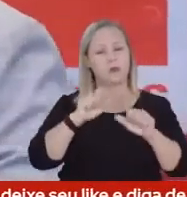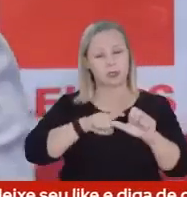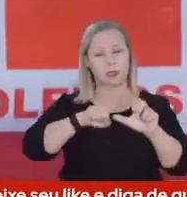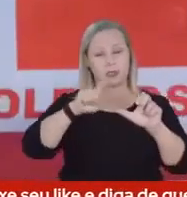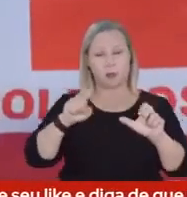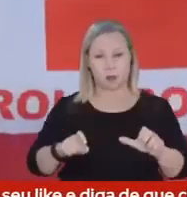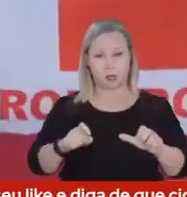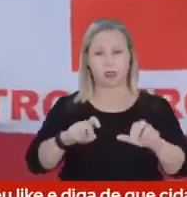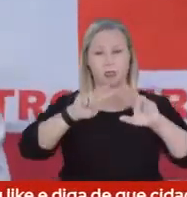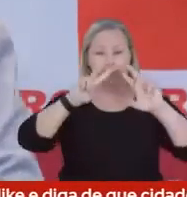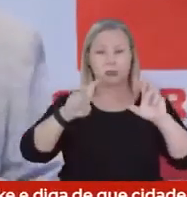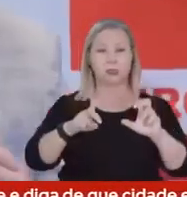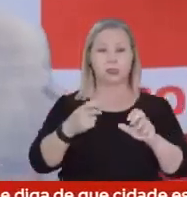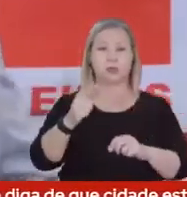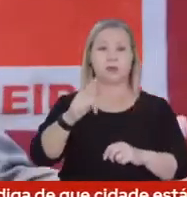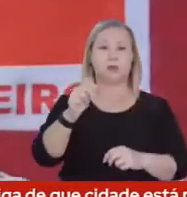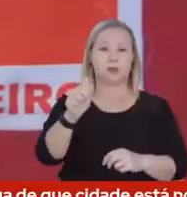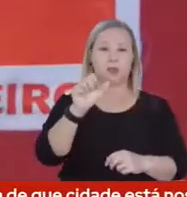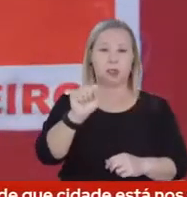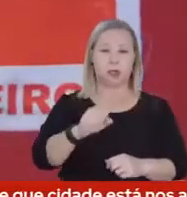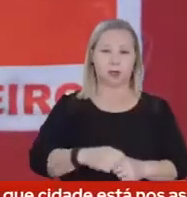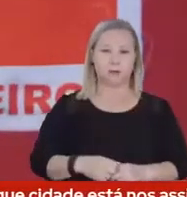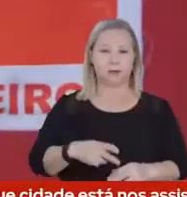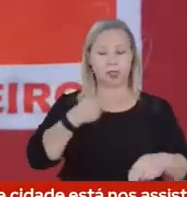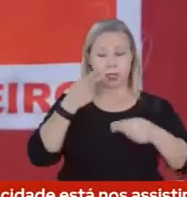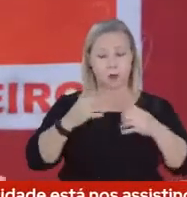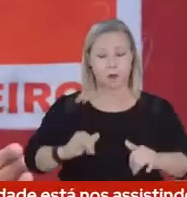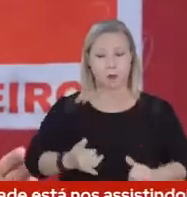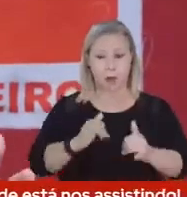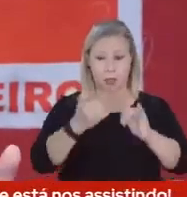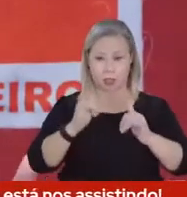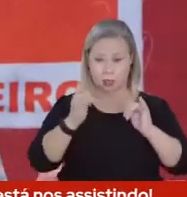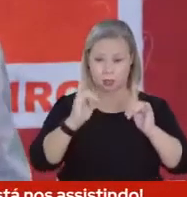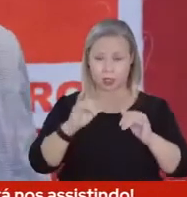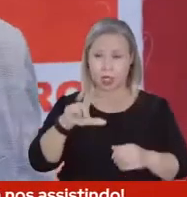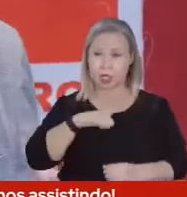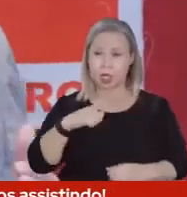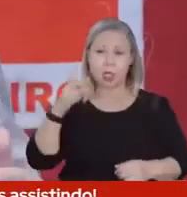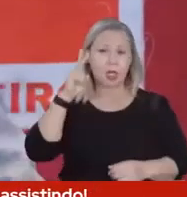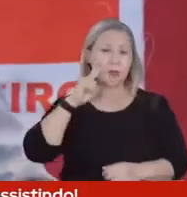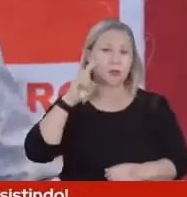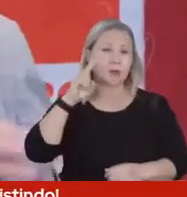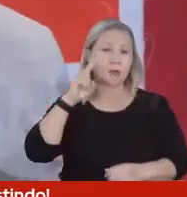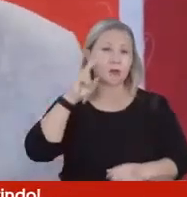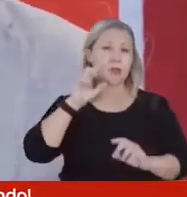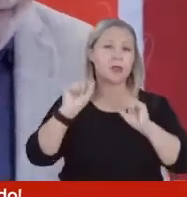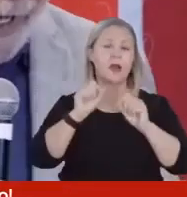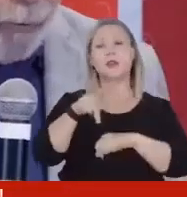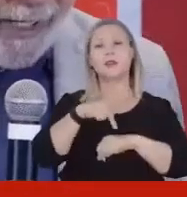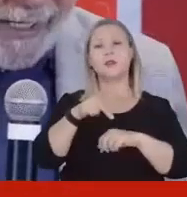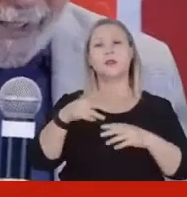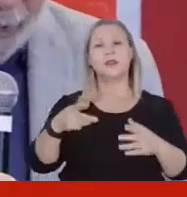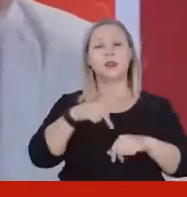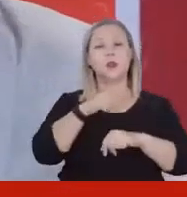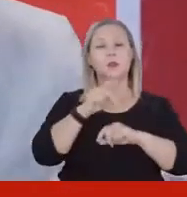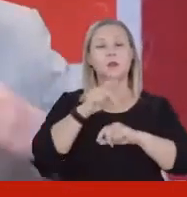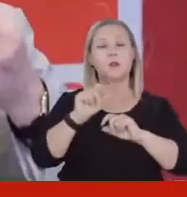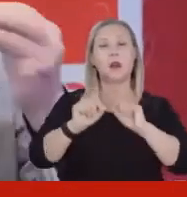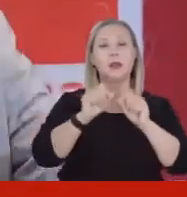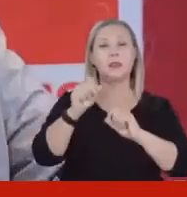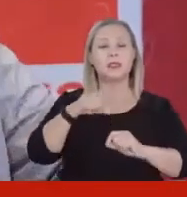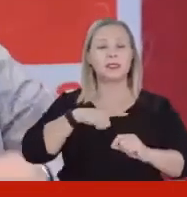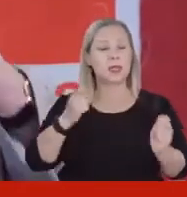Sérgio Gabriel, falando de energia, nós temos que lembrar que esse país é um país que tem um potencial de